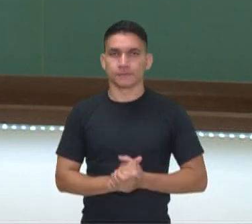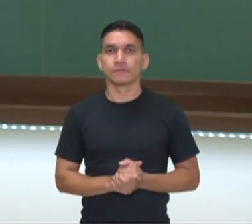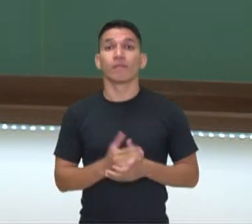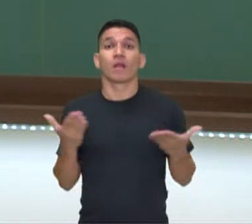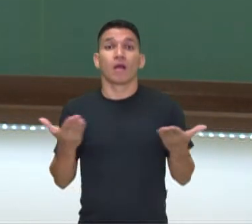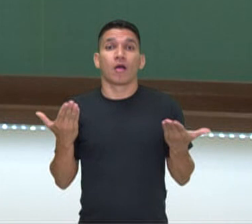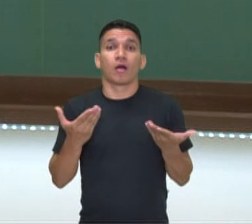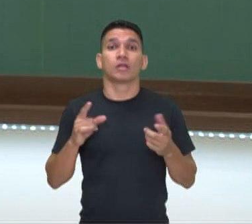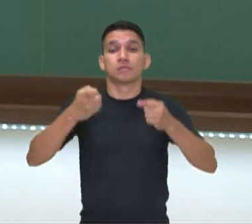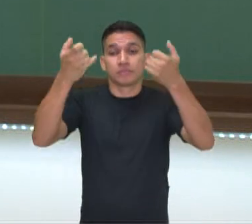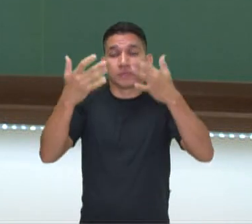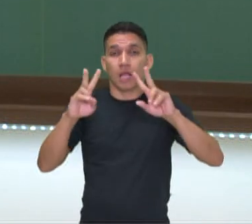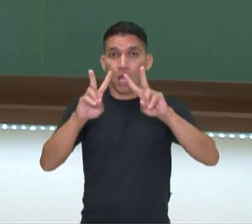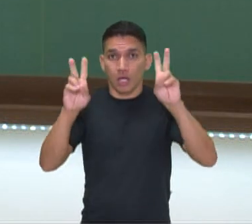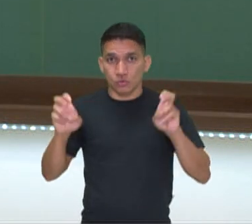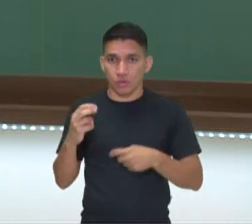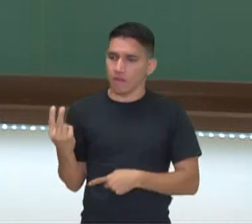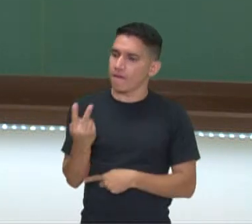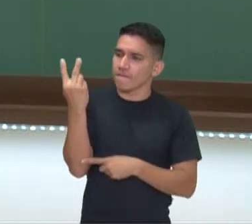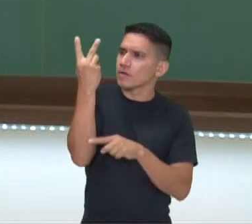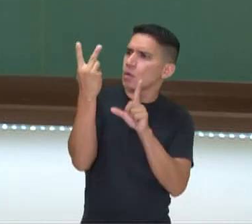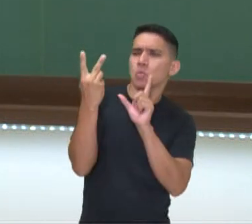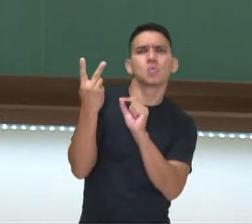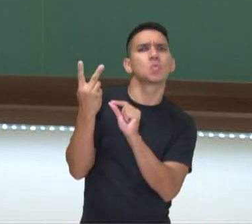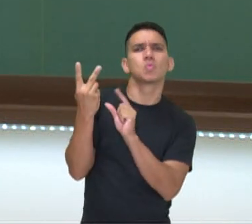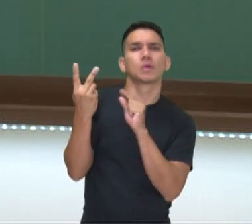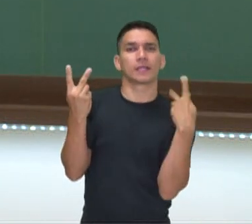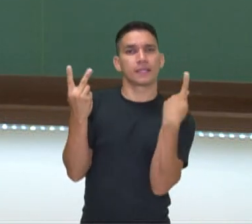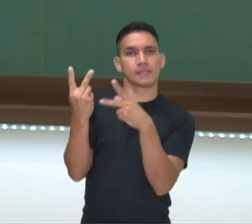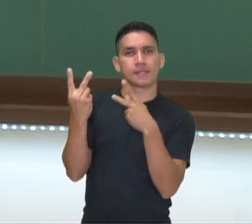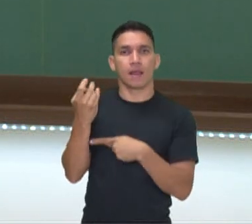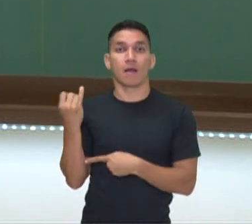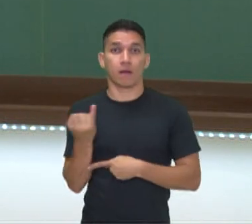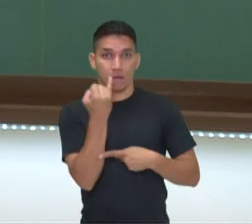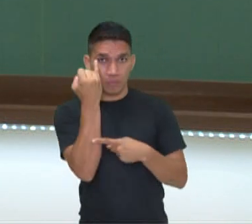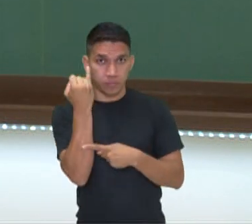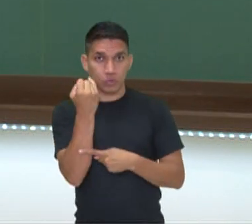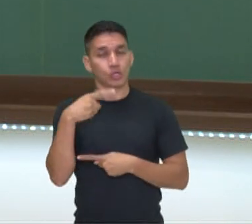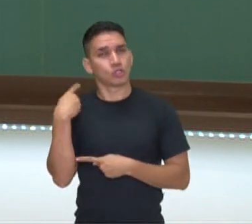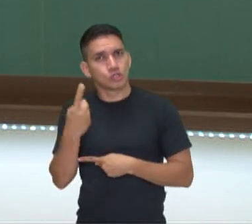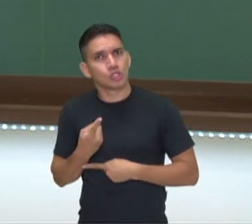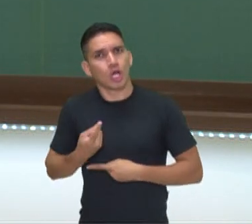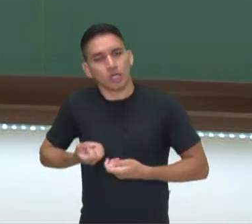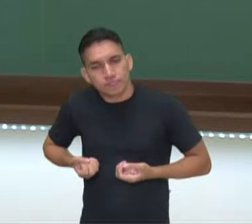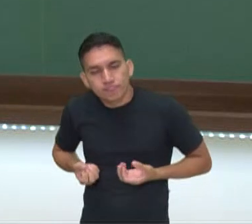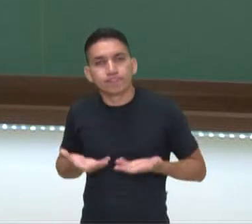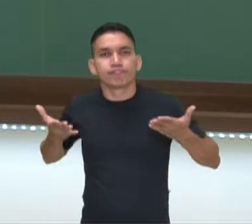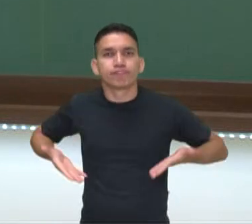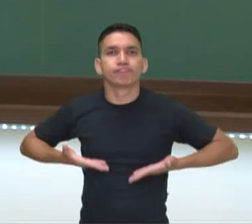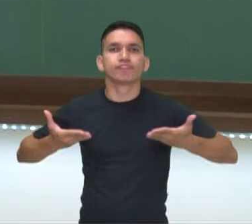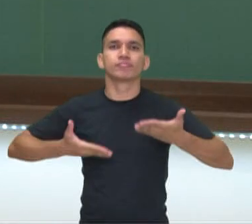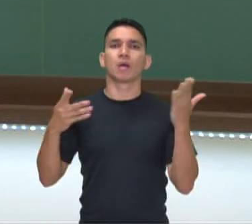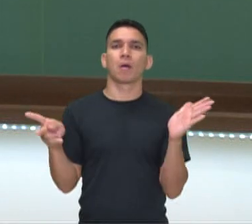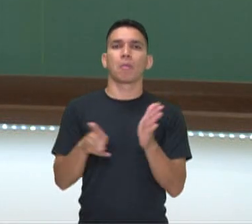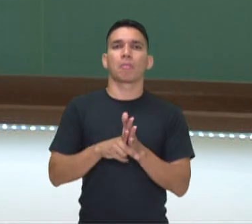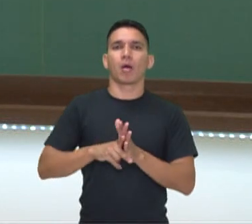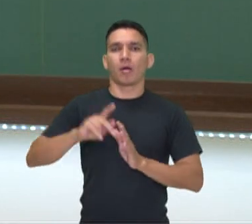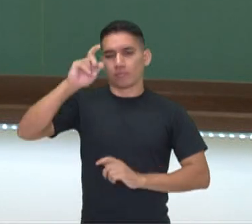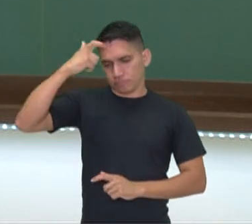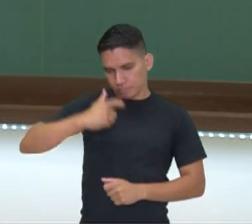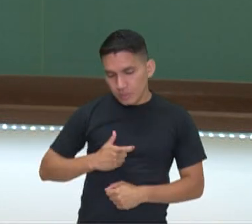Nessa aula, nós falamos sobre os valores, a importância dos valores para a construção, para a nossa construção